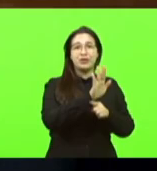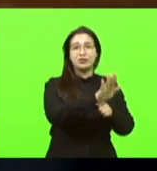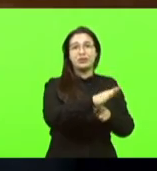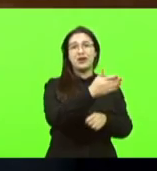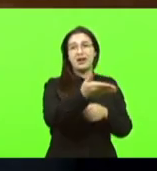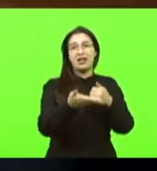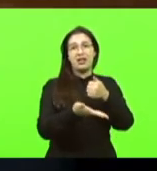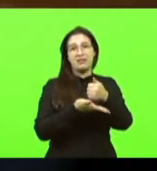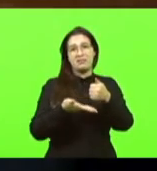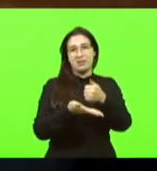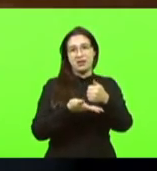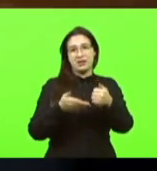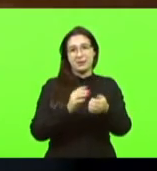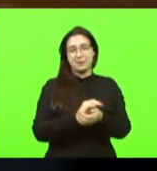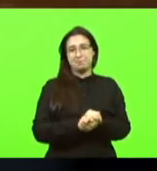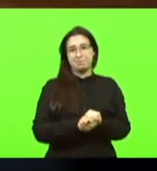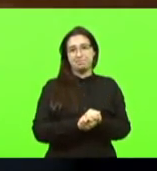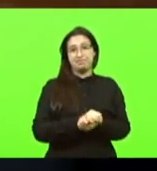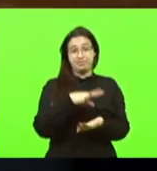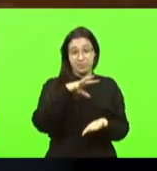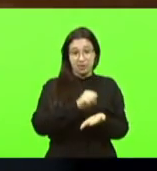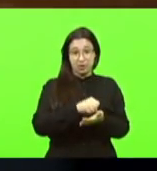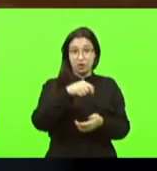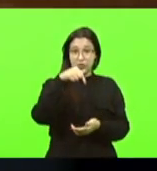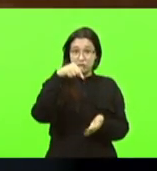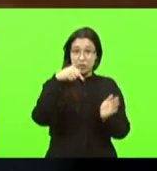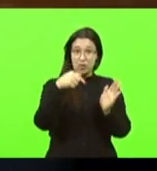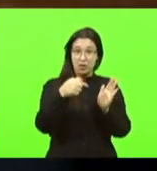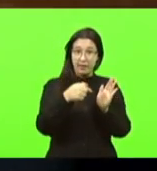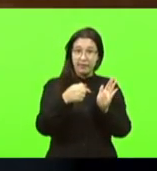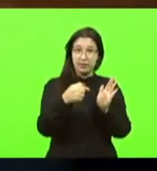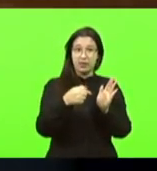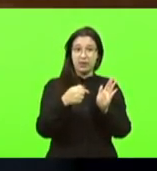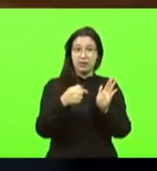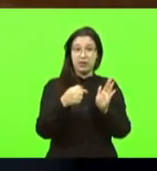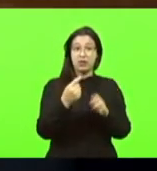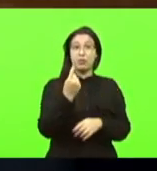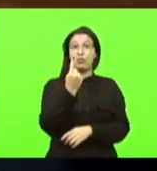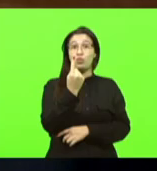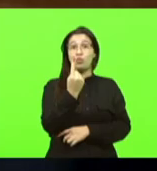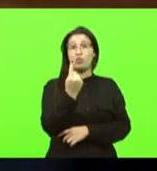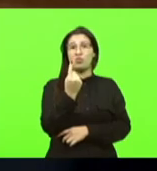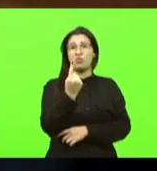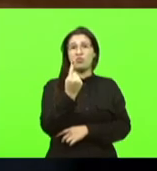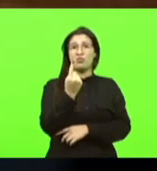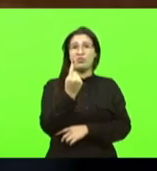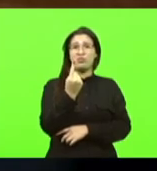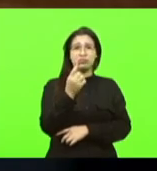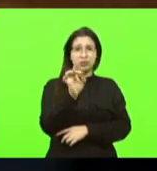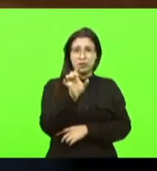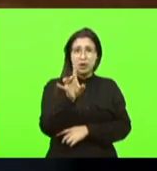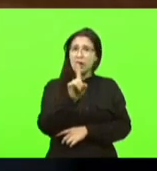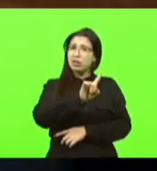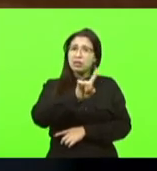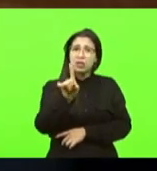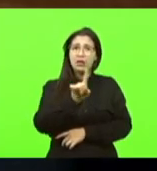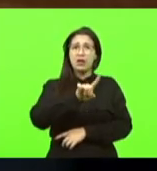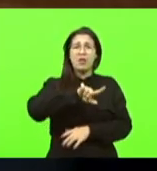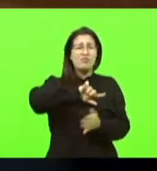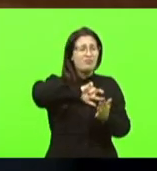tá aqui o registro de um dos muitos e muitos